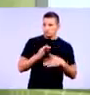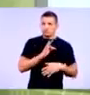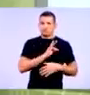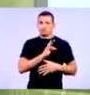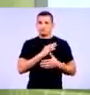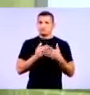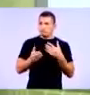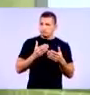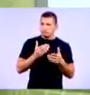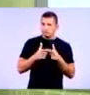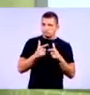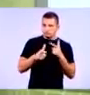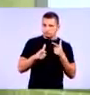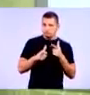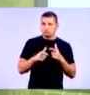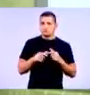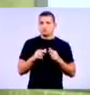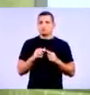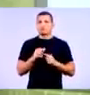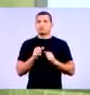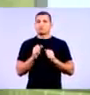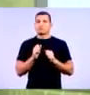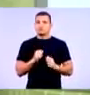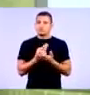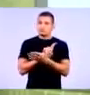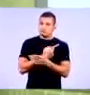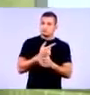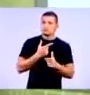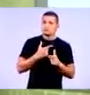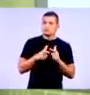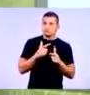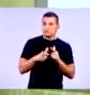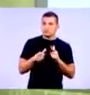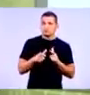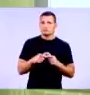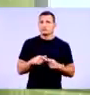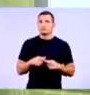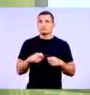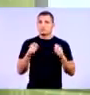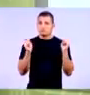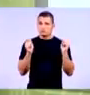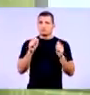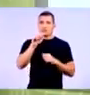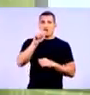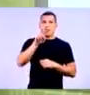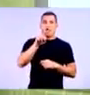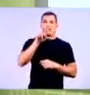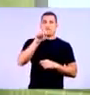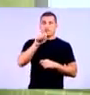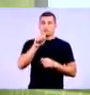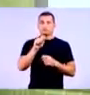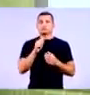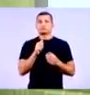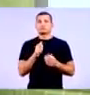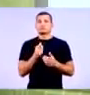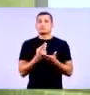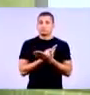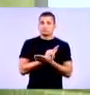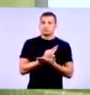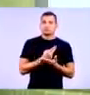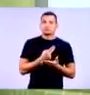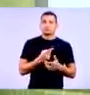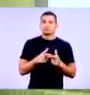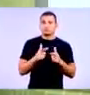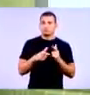problema meteorológico que impeça a transmissão, impeça que o AVA esteja disponível. Se for a